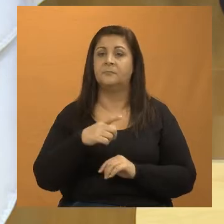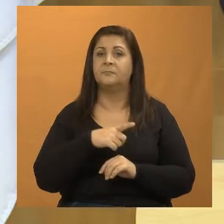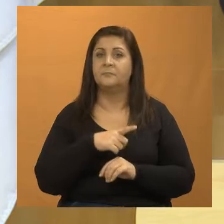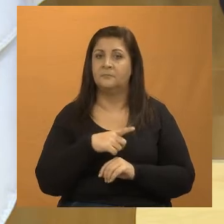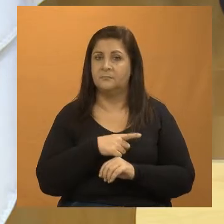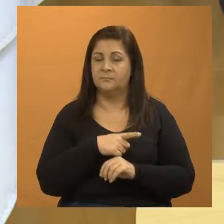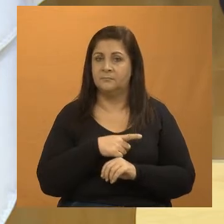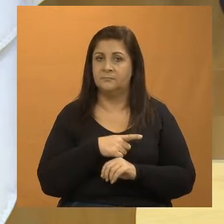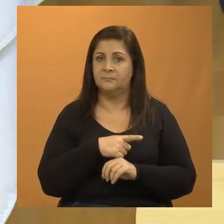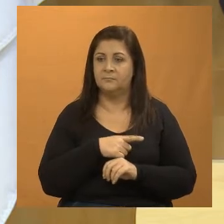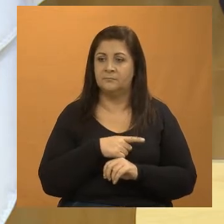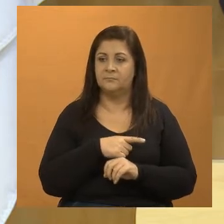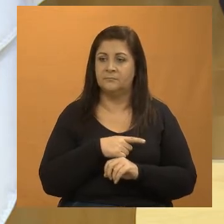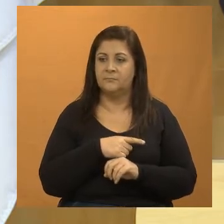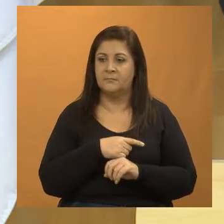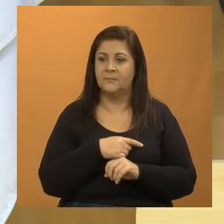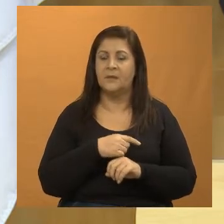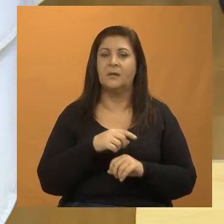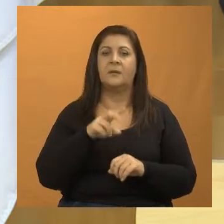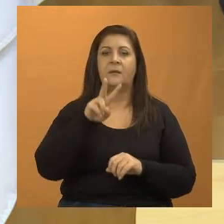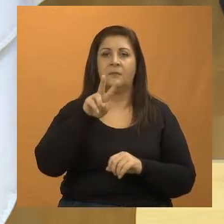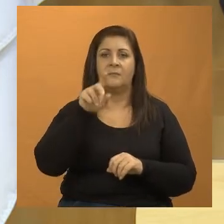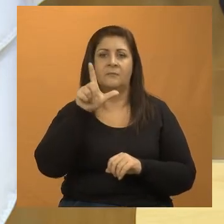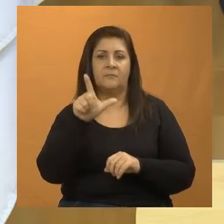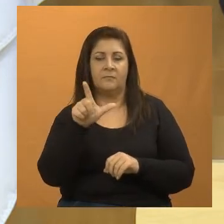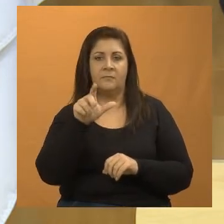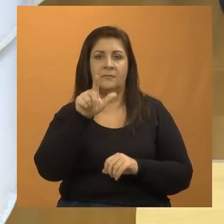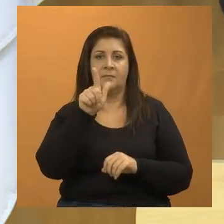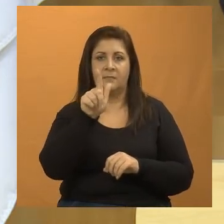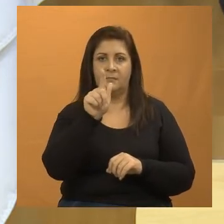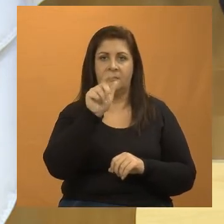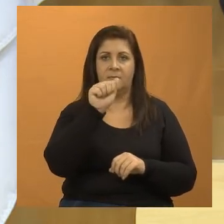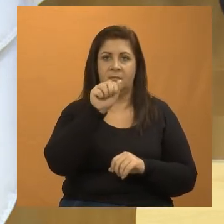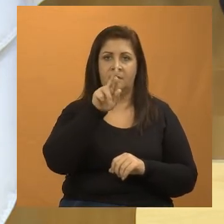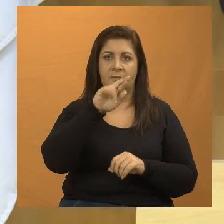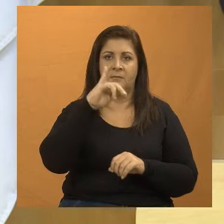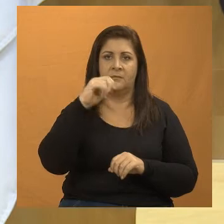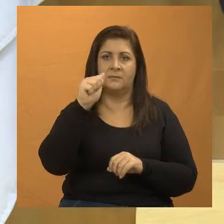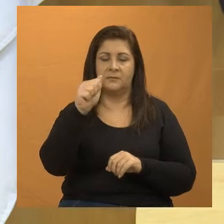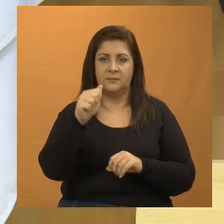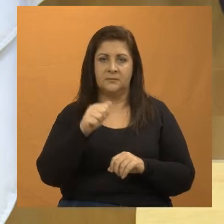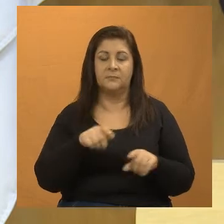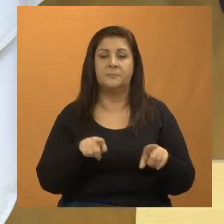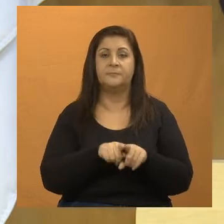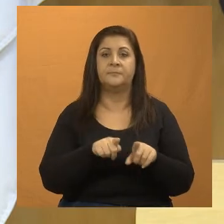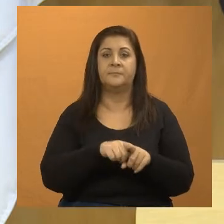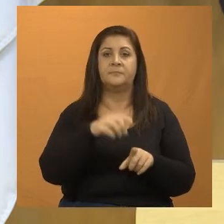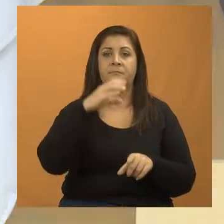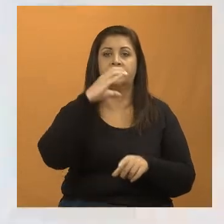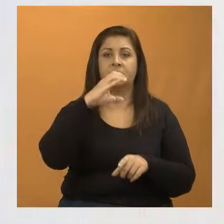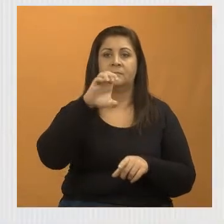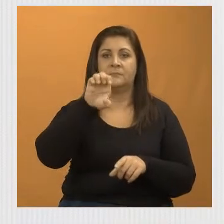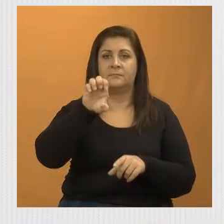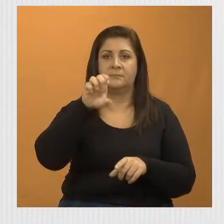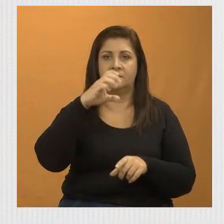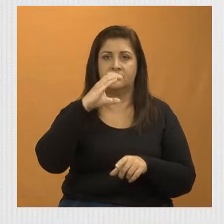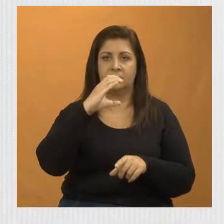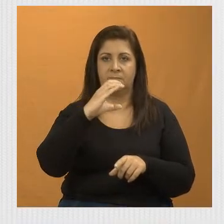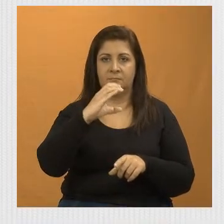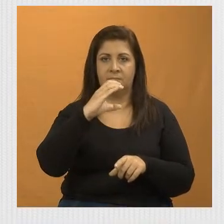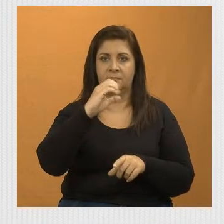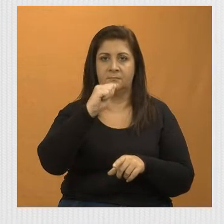amistosos do Nova Jacareí, do próprio Vila Garcia, o pessoal do SECAP jogou um campeonato